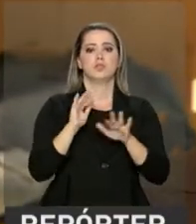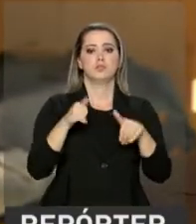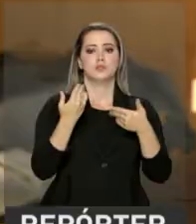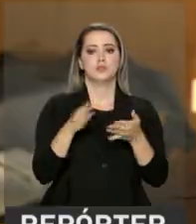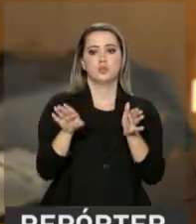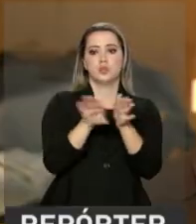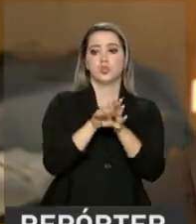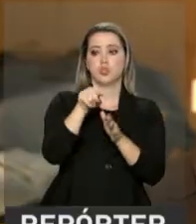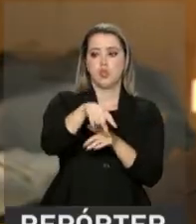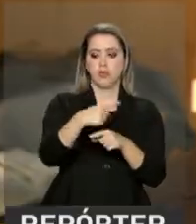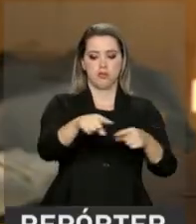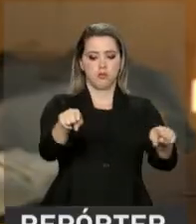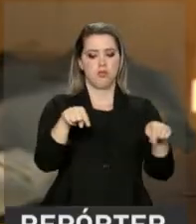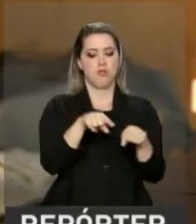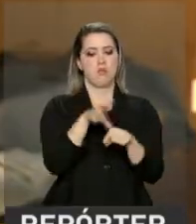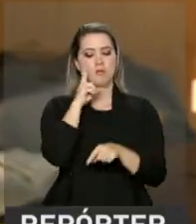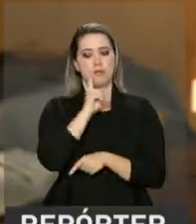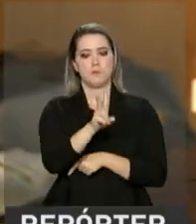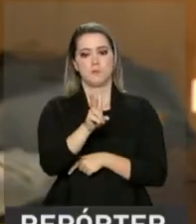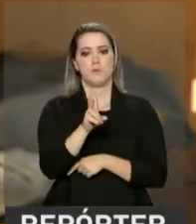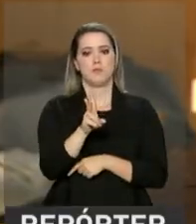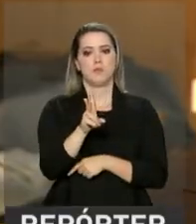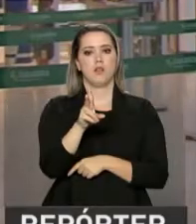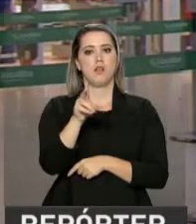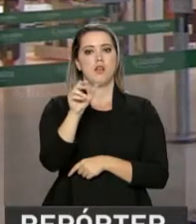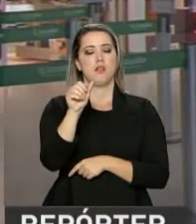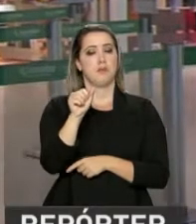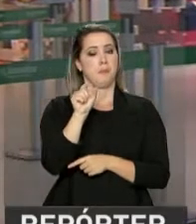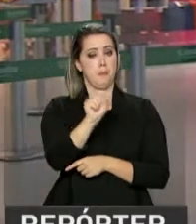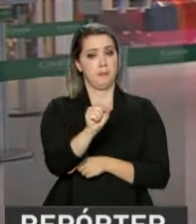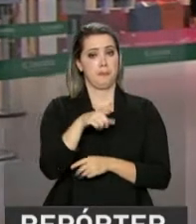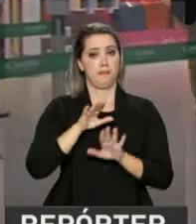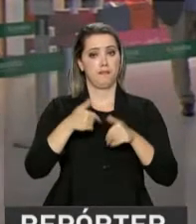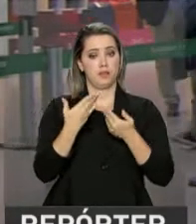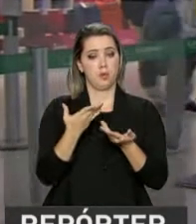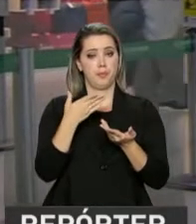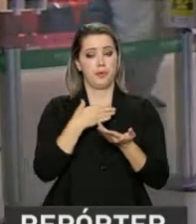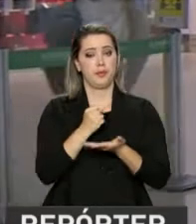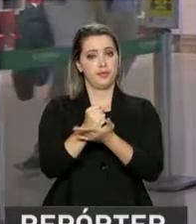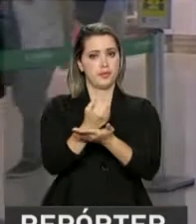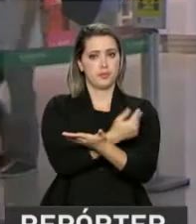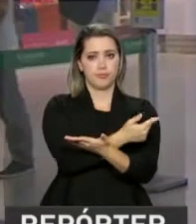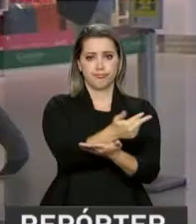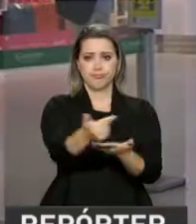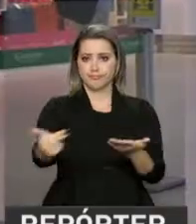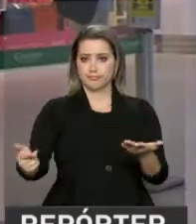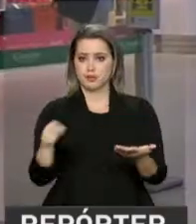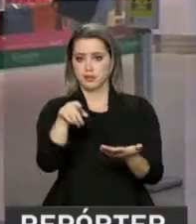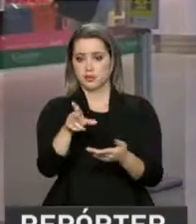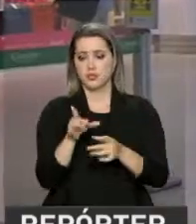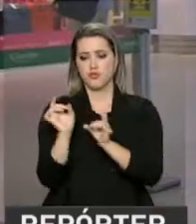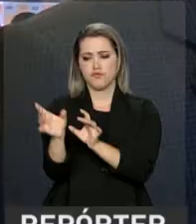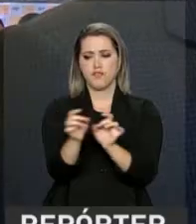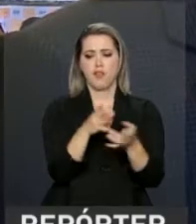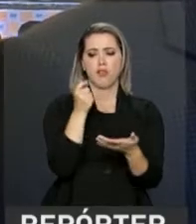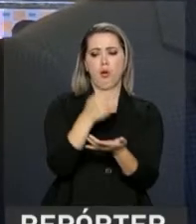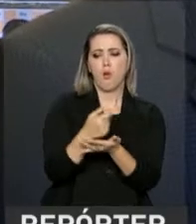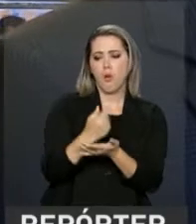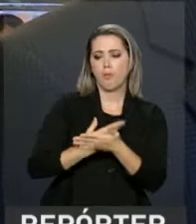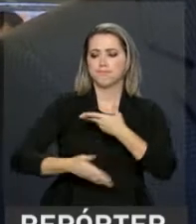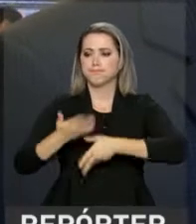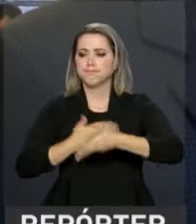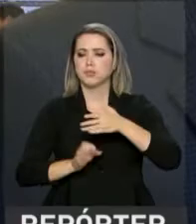estão era o corpo tem um aerossol e nem e para oferecer ainda mais opções de comércio para passageiros e